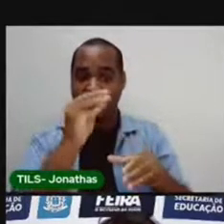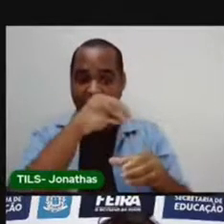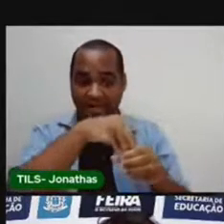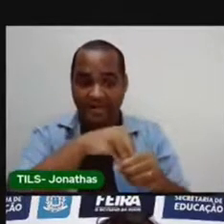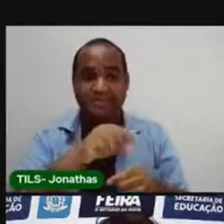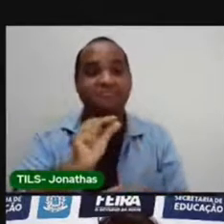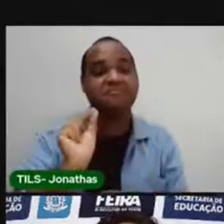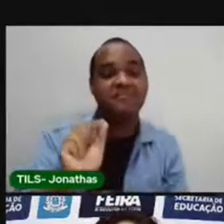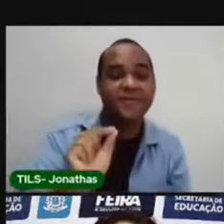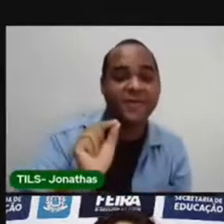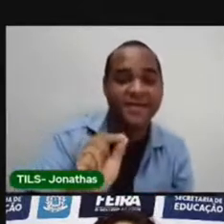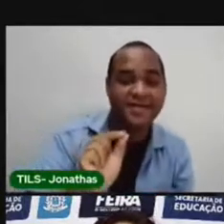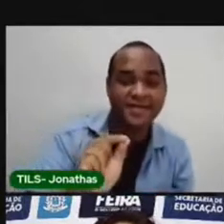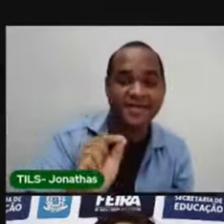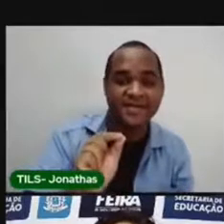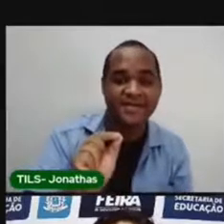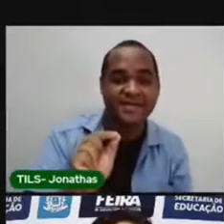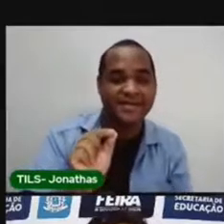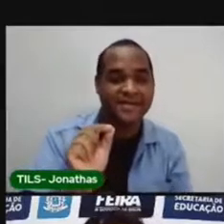o...